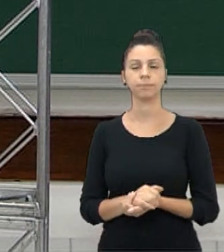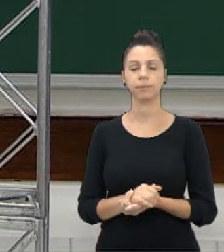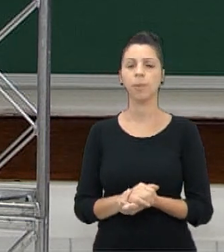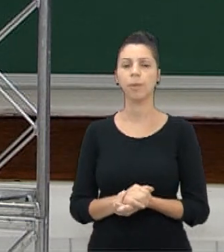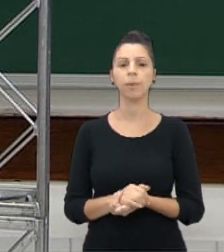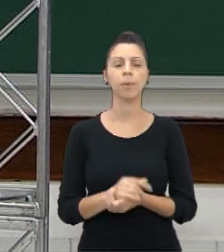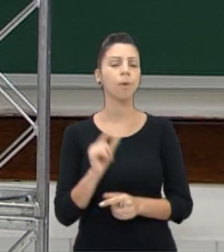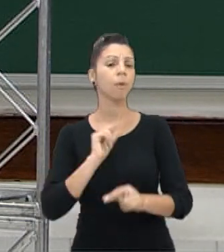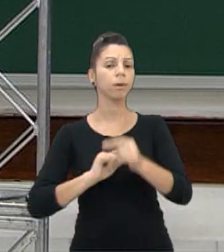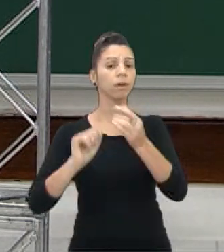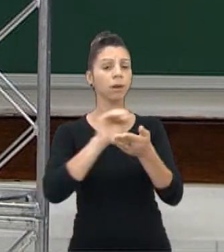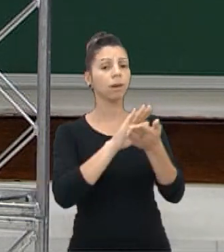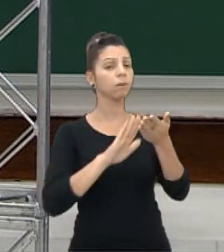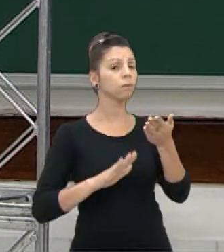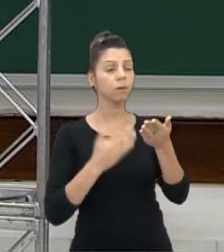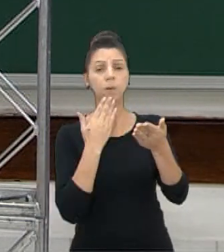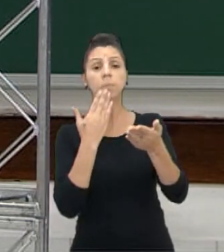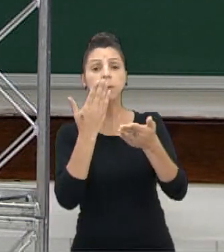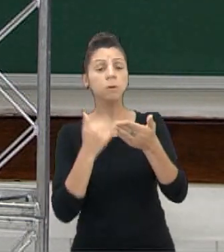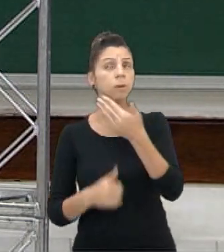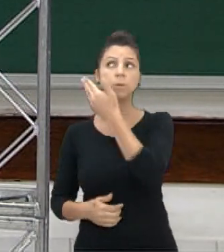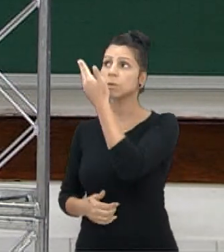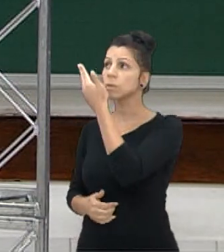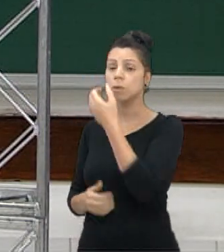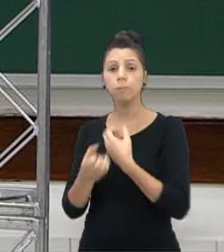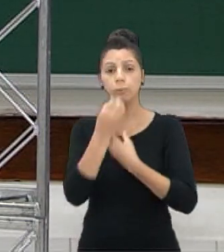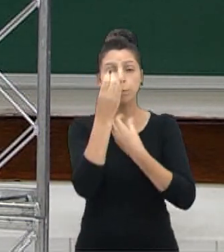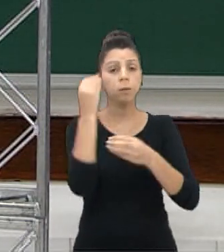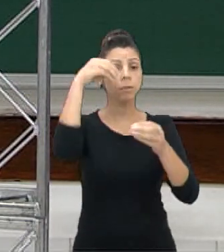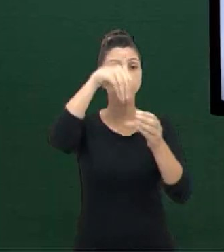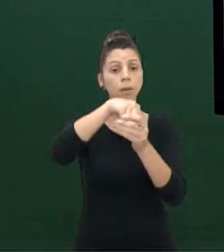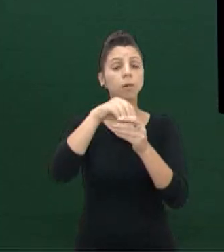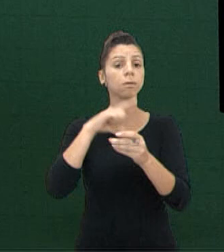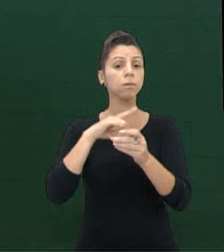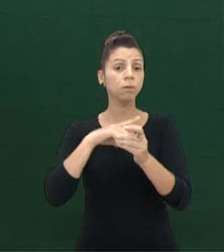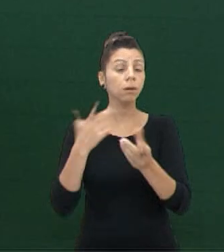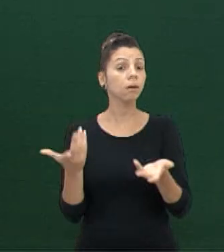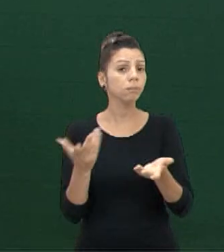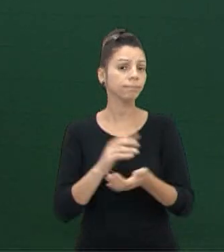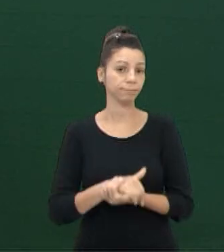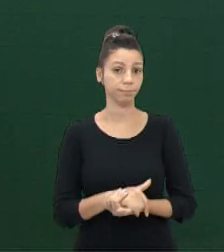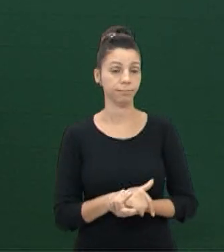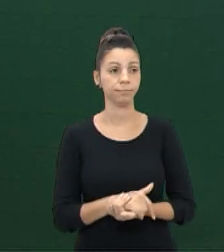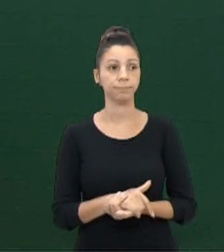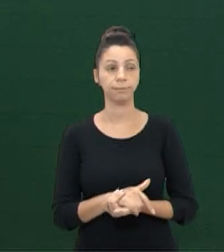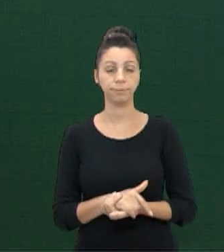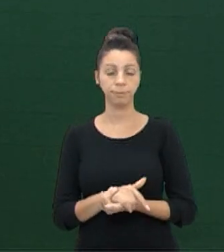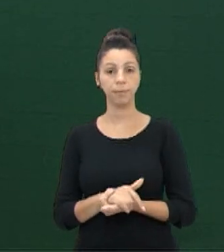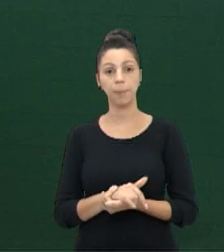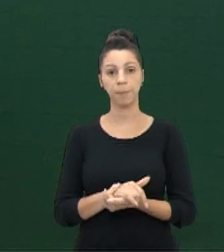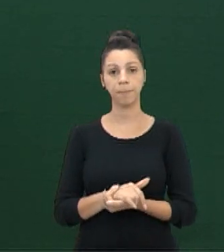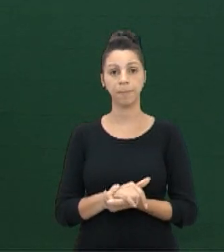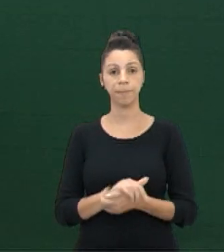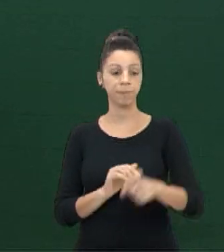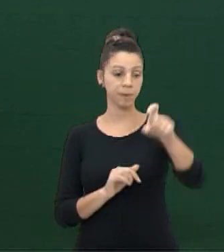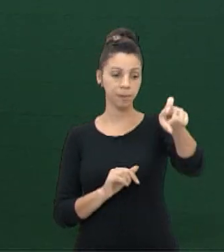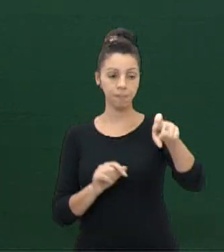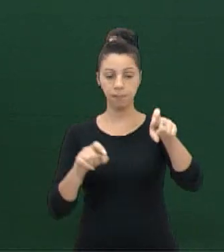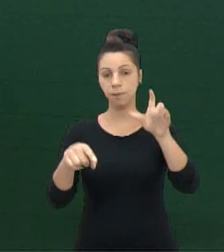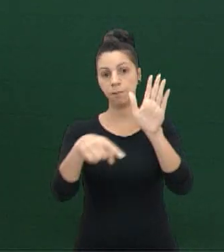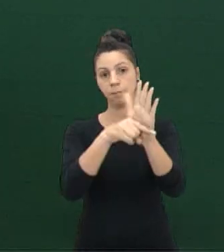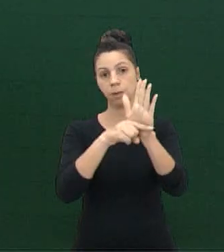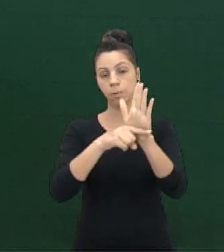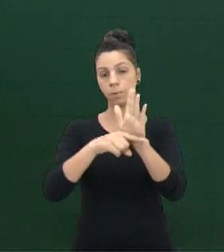o exercício nos deu, certo? Perceba, o exercício deu para mim e para você que x menos y é igual a